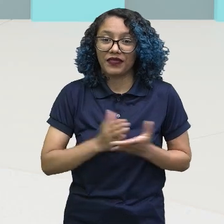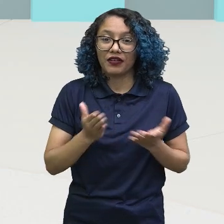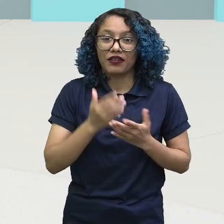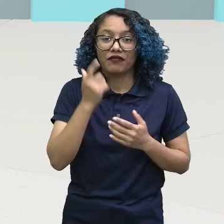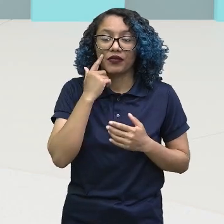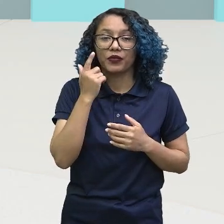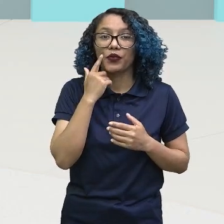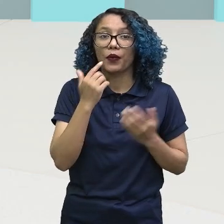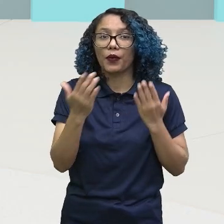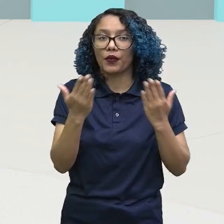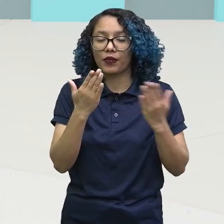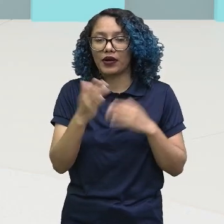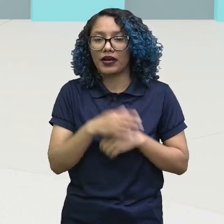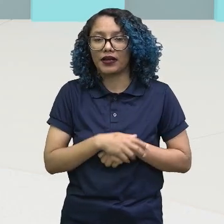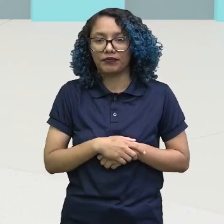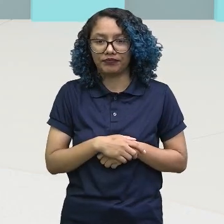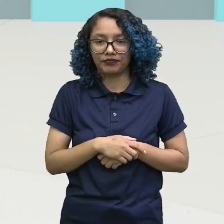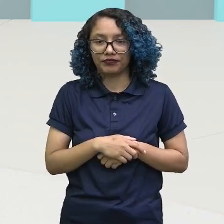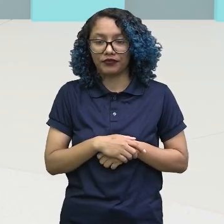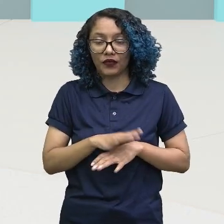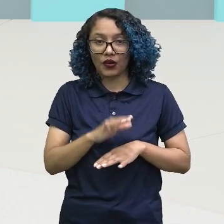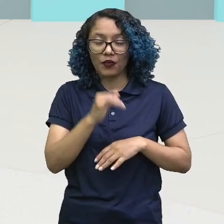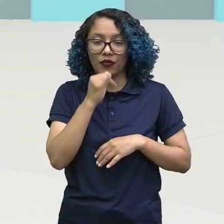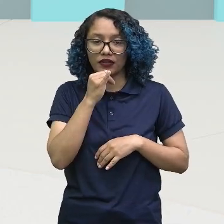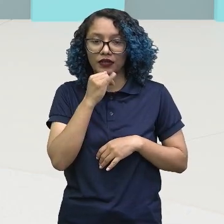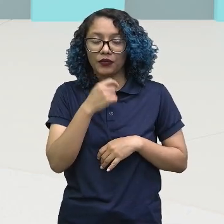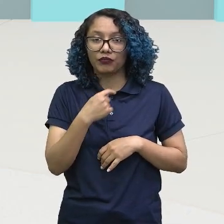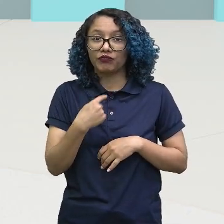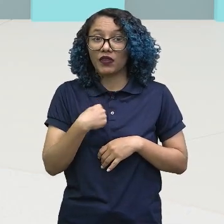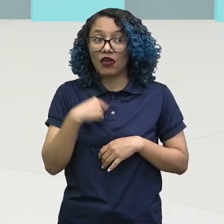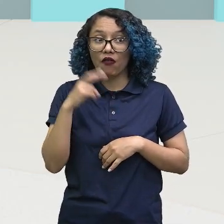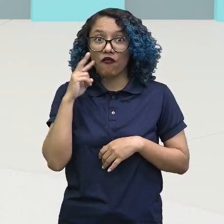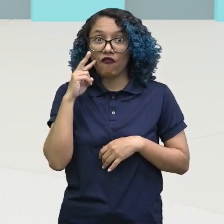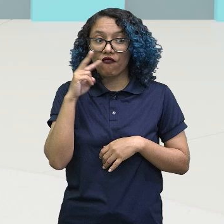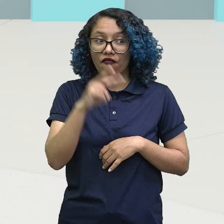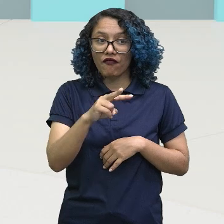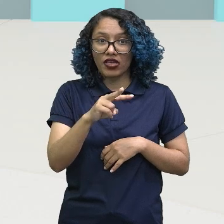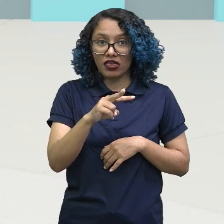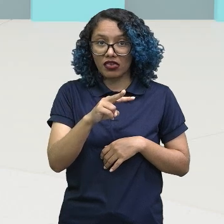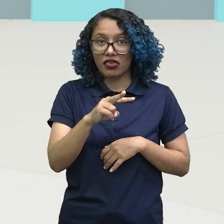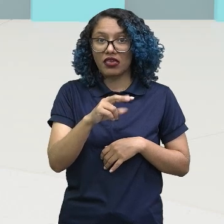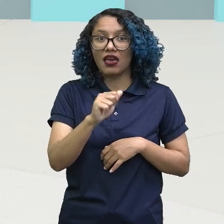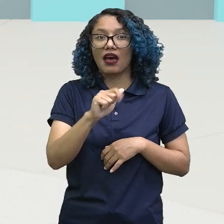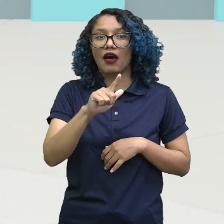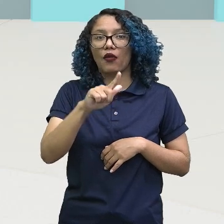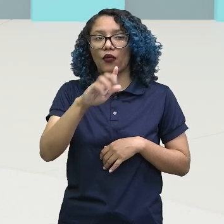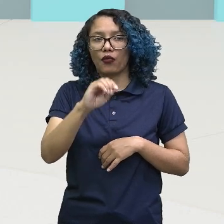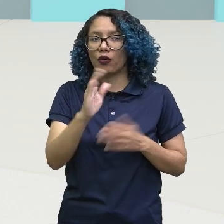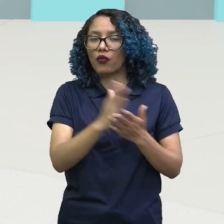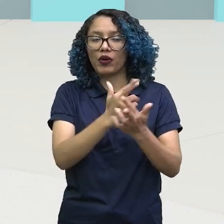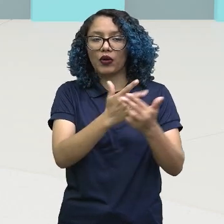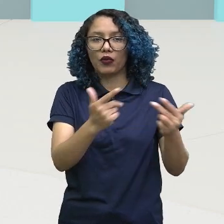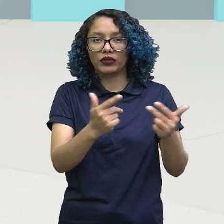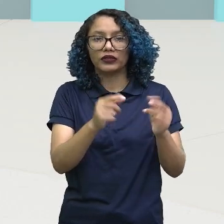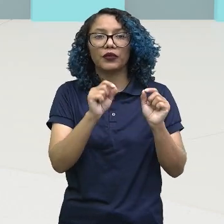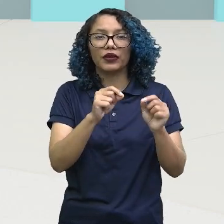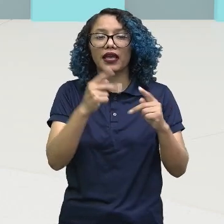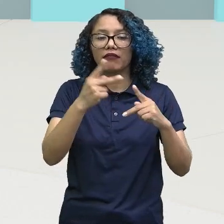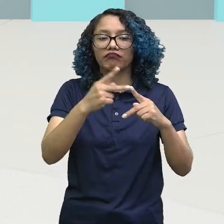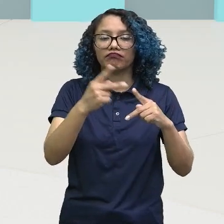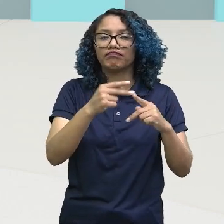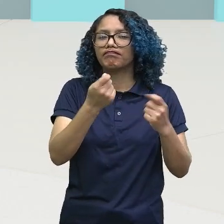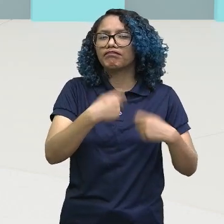dois verbos. Quando eu digo eu vi algo, ó, veja que o verbo não pede preposição. Quem vê,